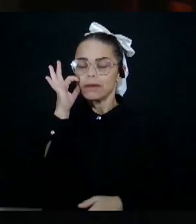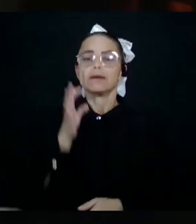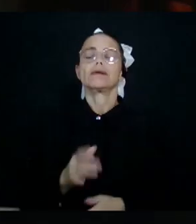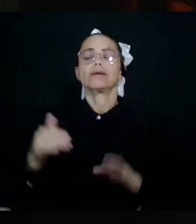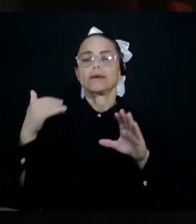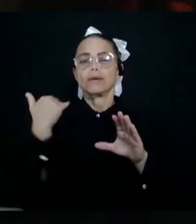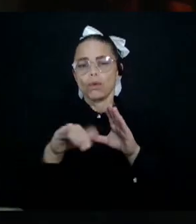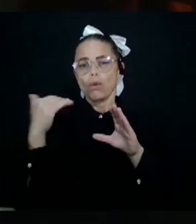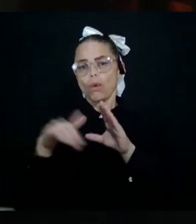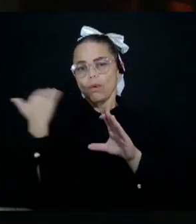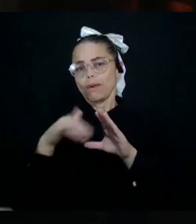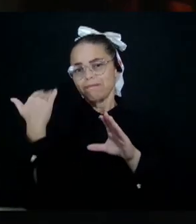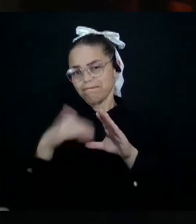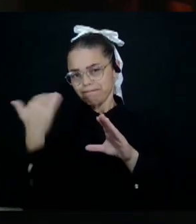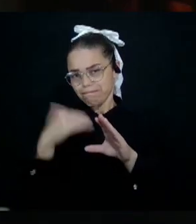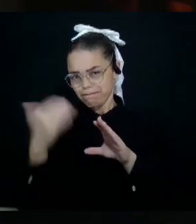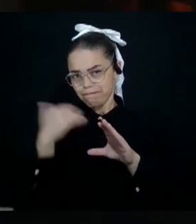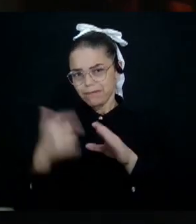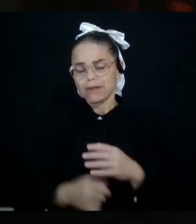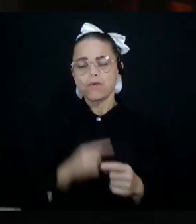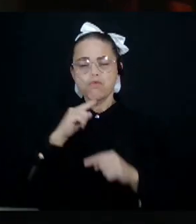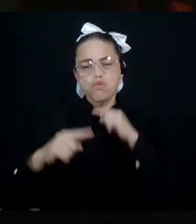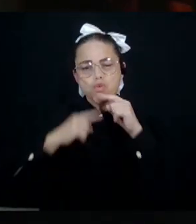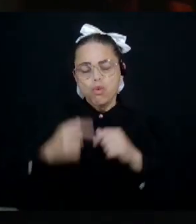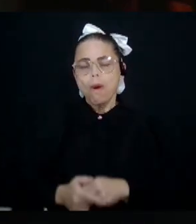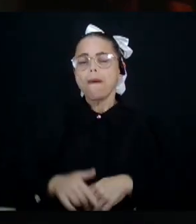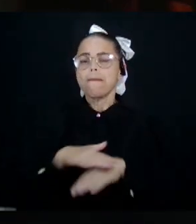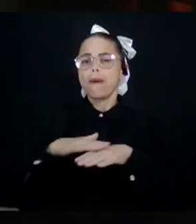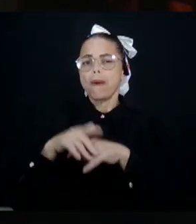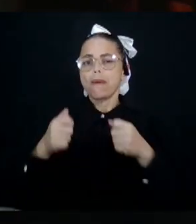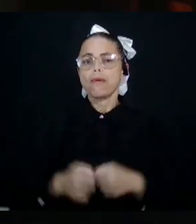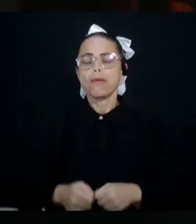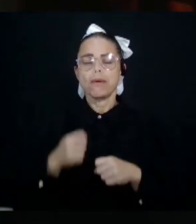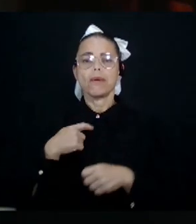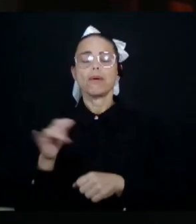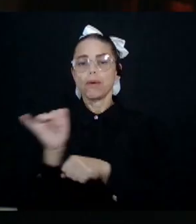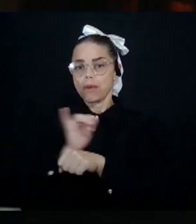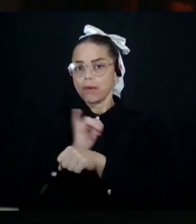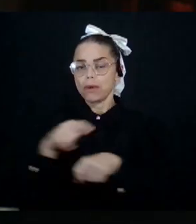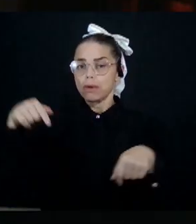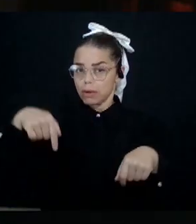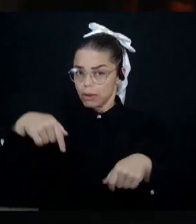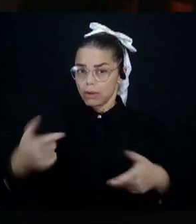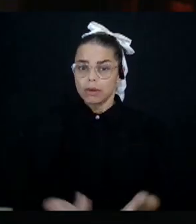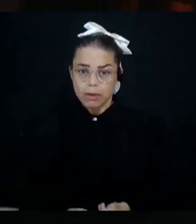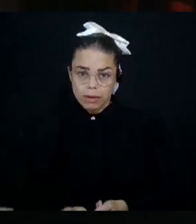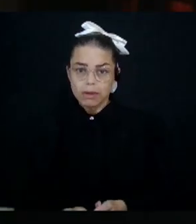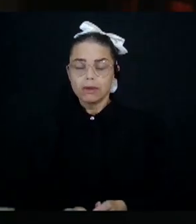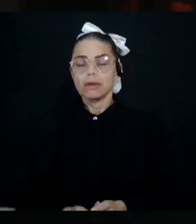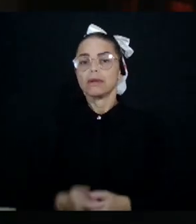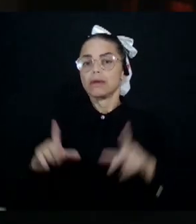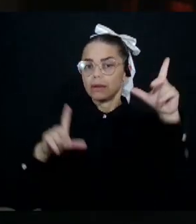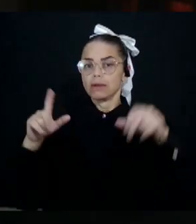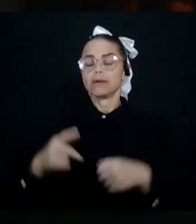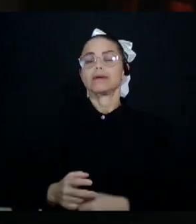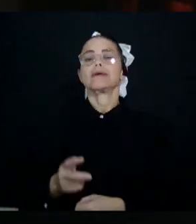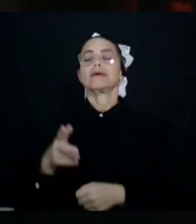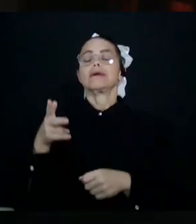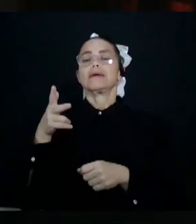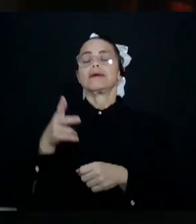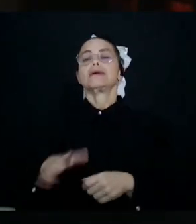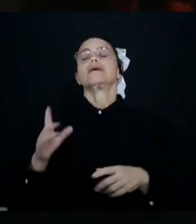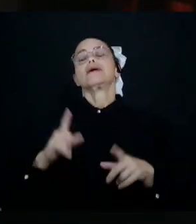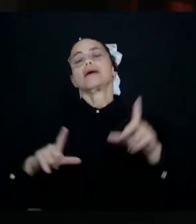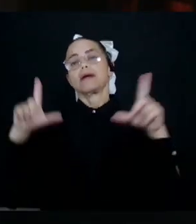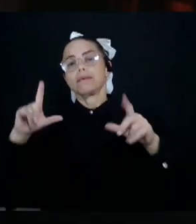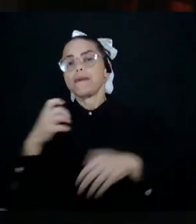a sua dúvida, comentando pelo YouTube e aqui na TV Câmara Campinas. Previsão do tempo para hoje, não